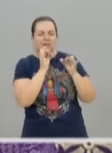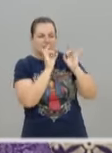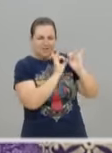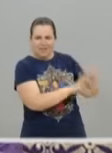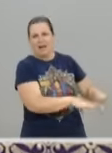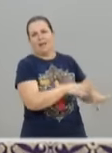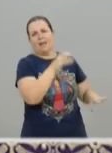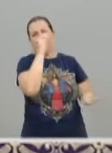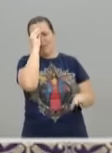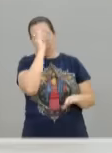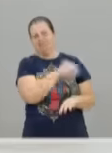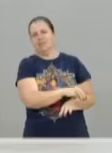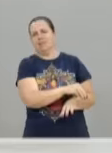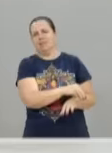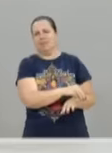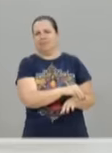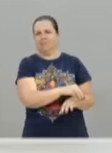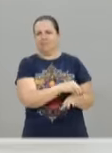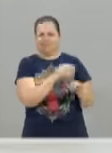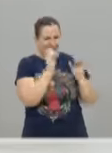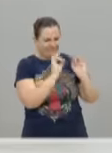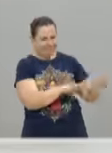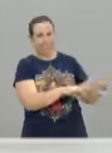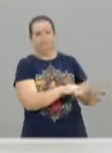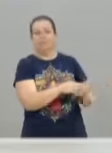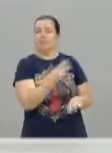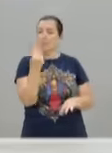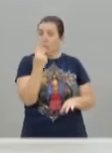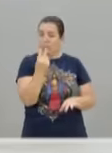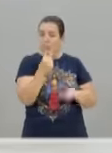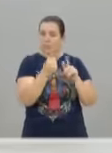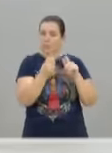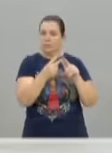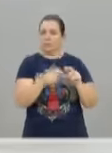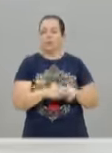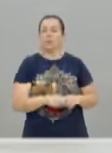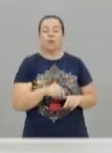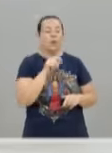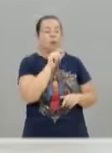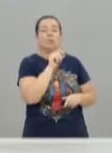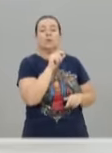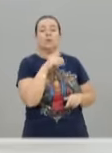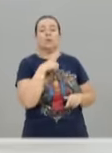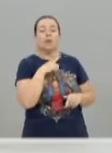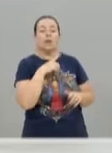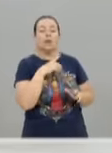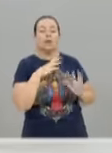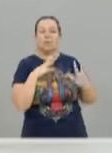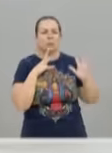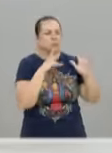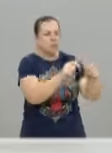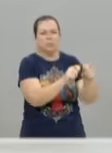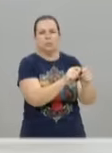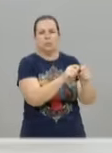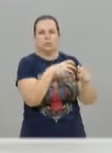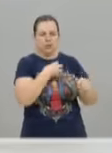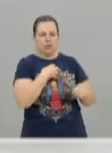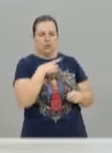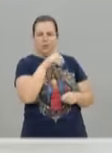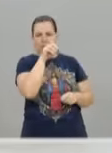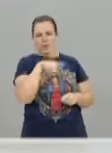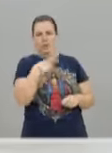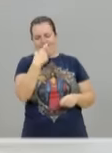preguiça sai segundo com o que você tem do jeito que você é